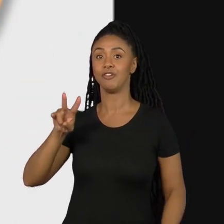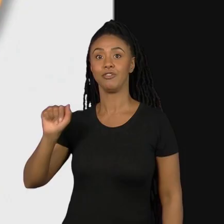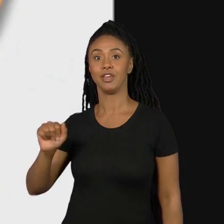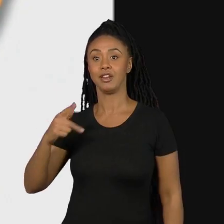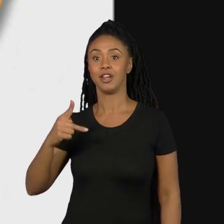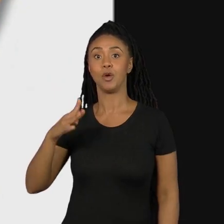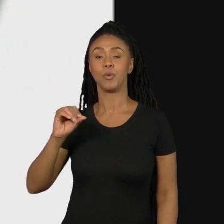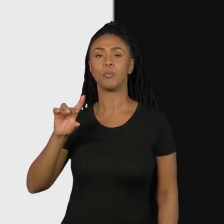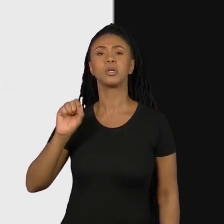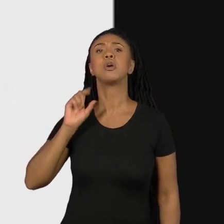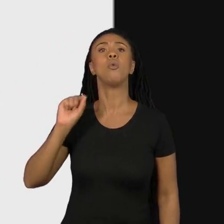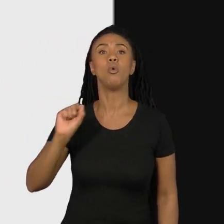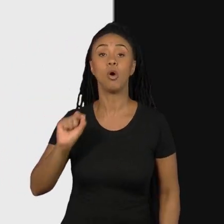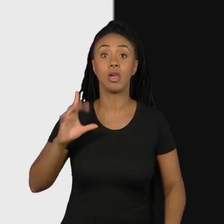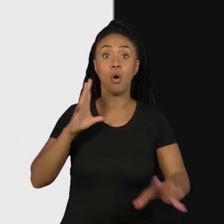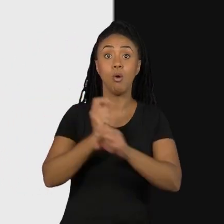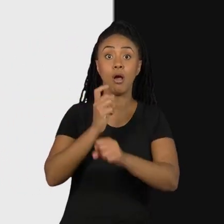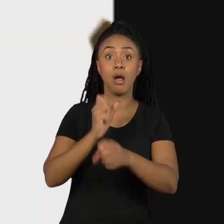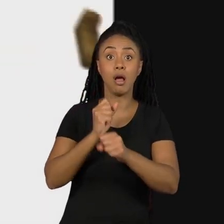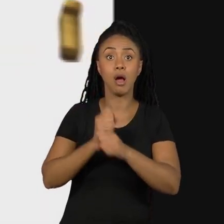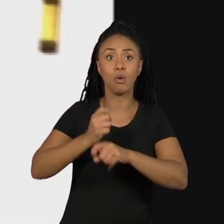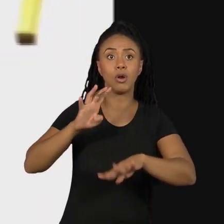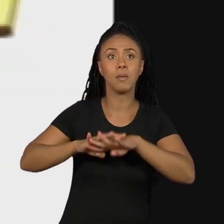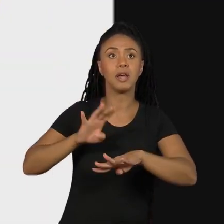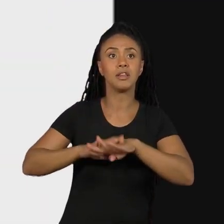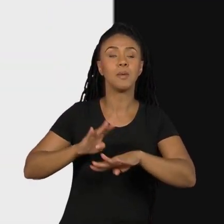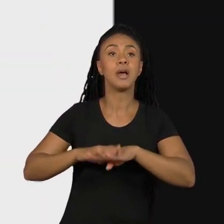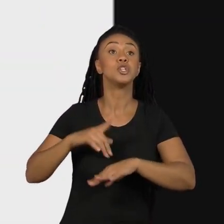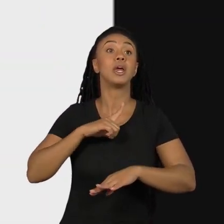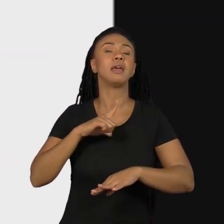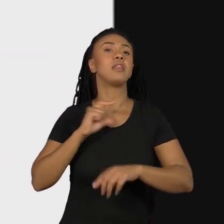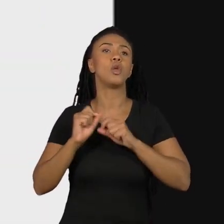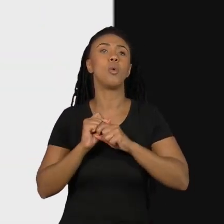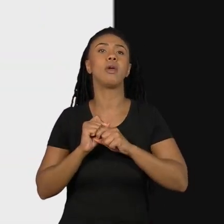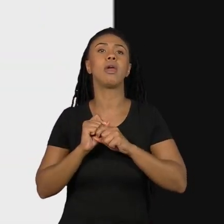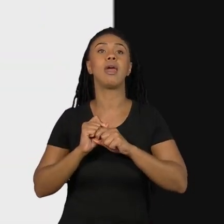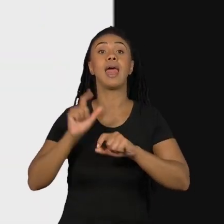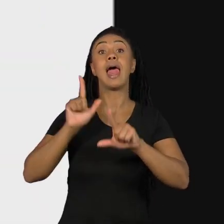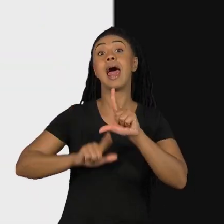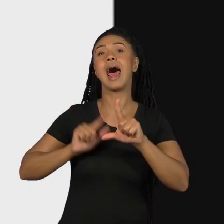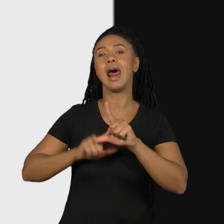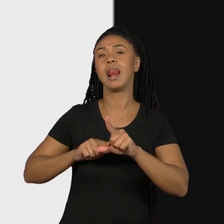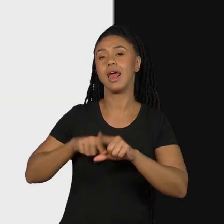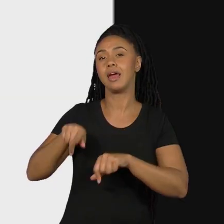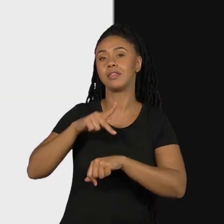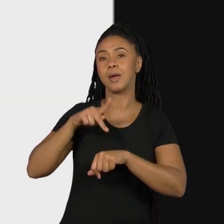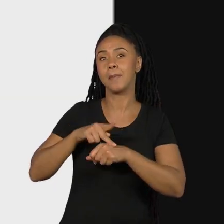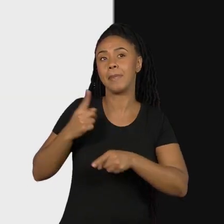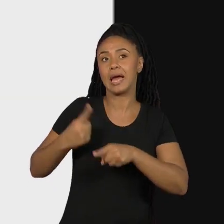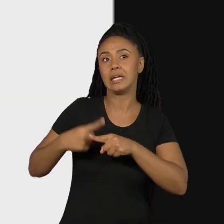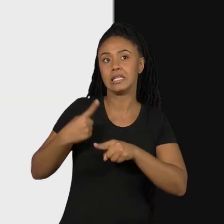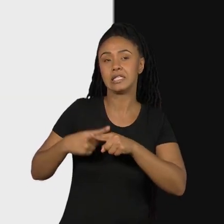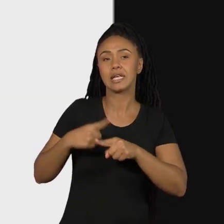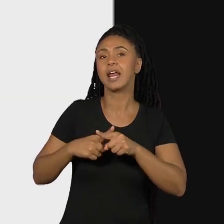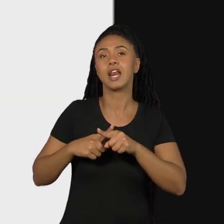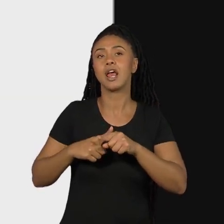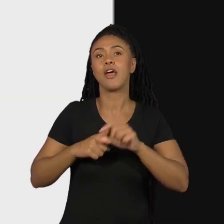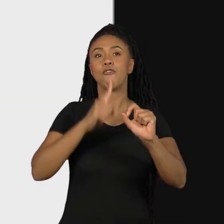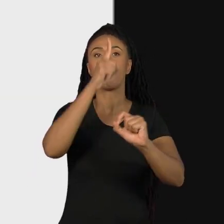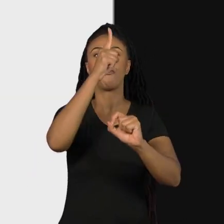constante matemática representada pela letra grega φ, com um valor aproximado de